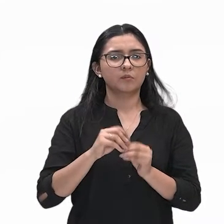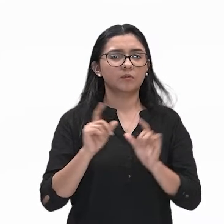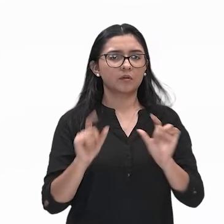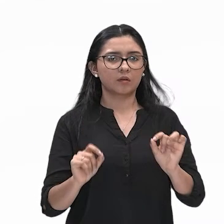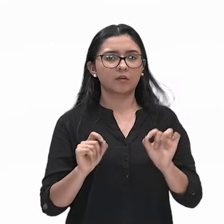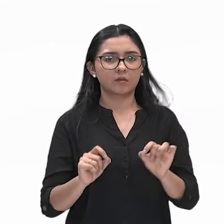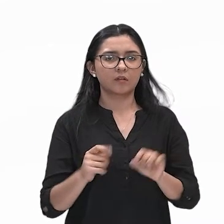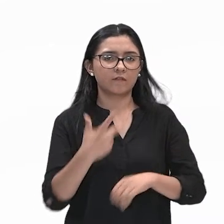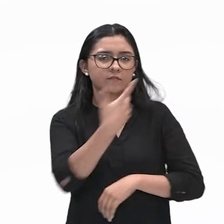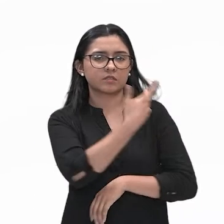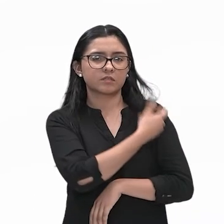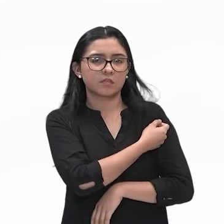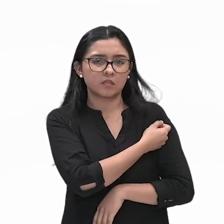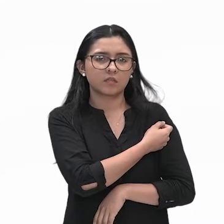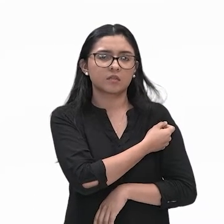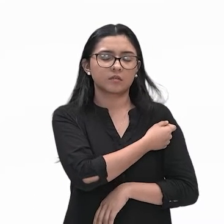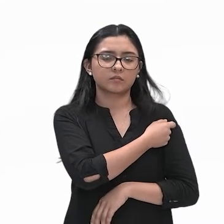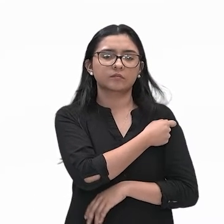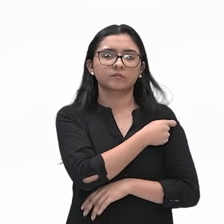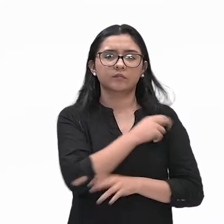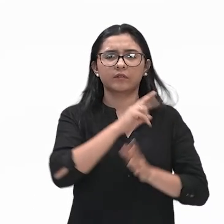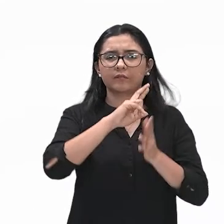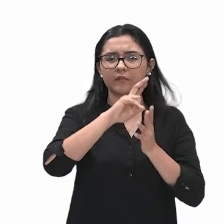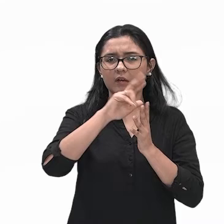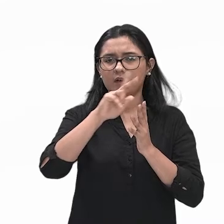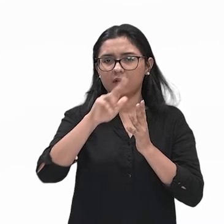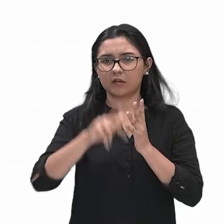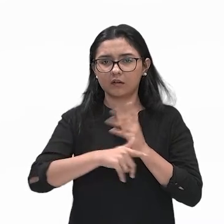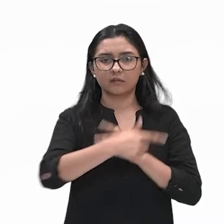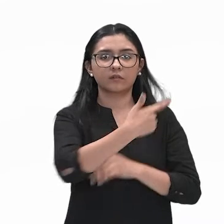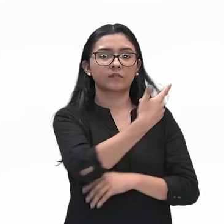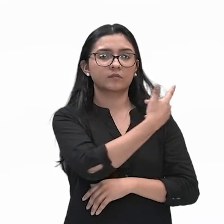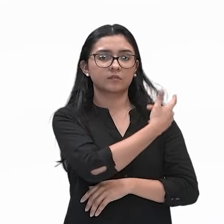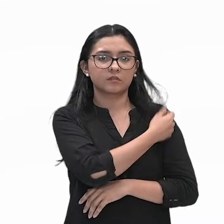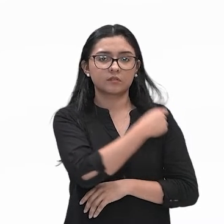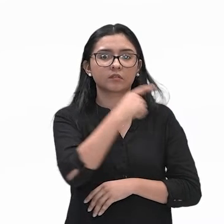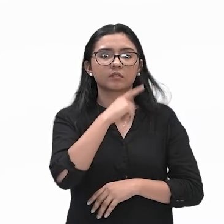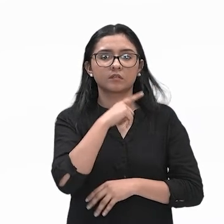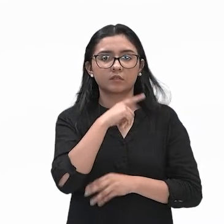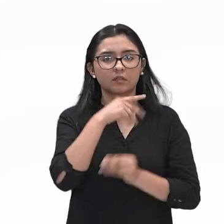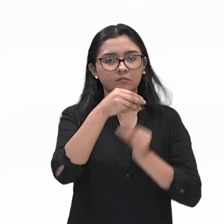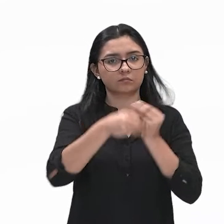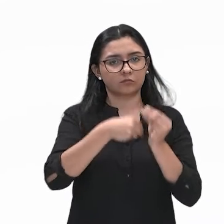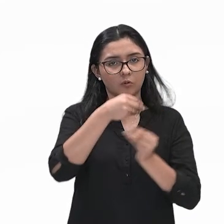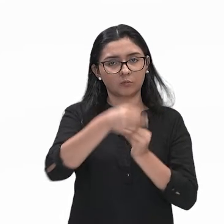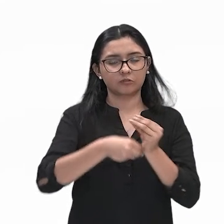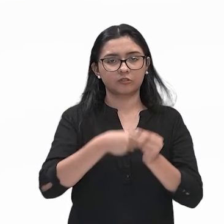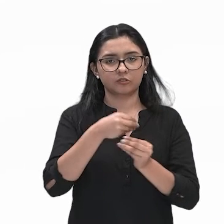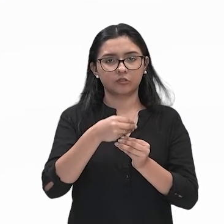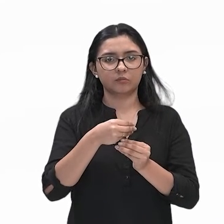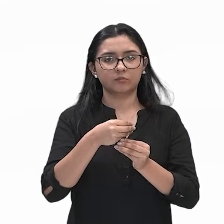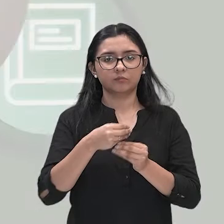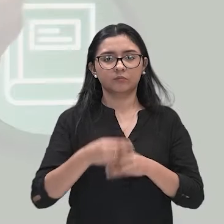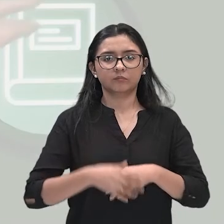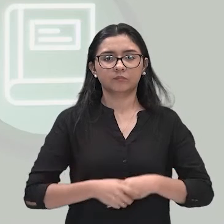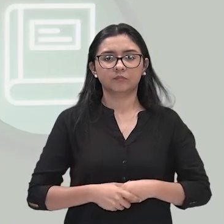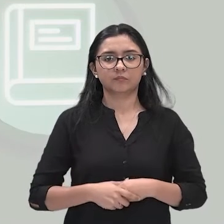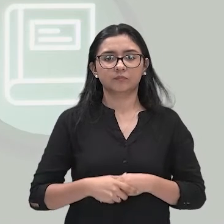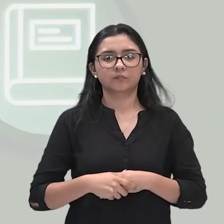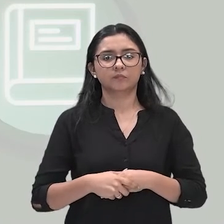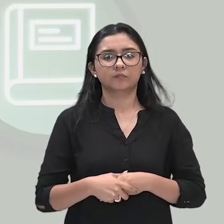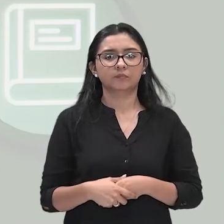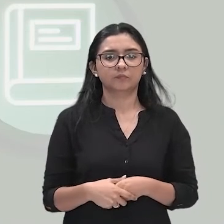de vacina, né? Muitas vacinas, elas possuem ali, né, na sua estrutura,